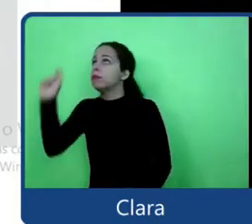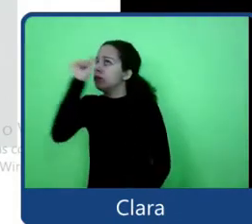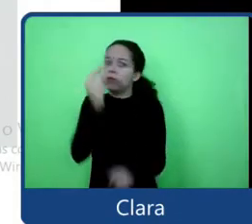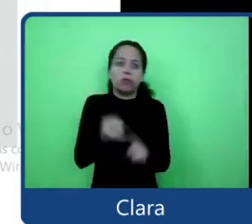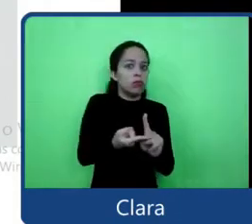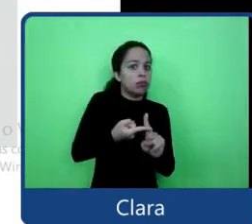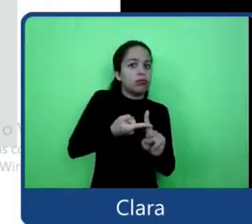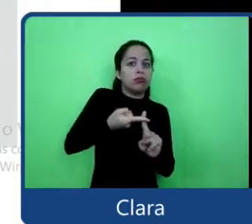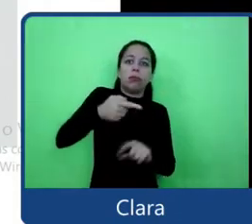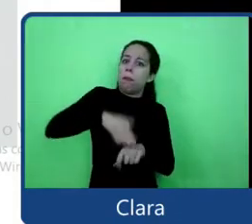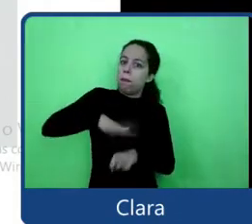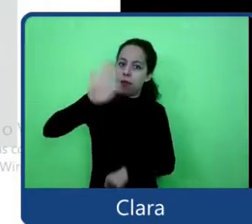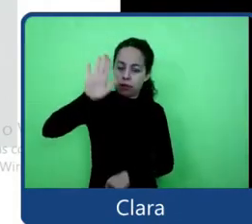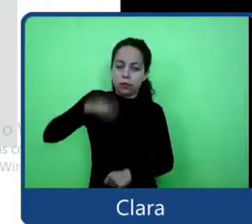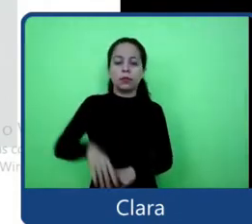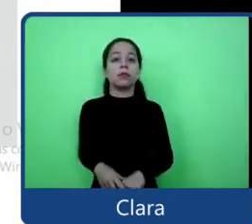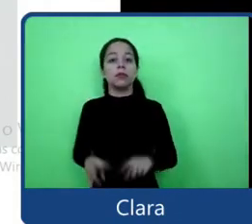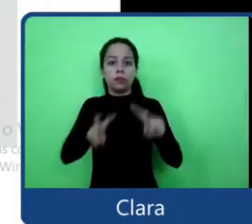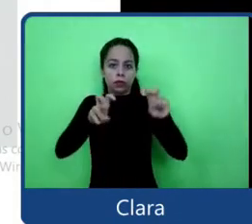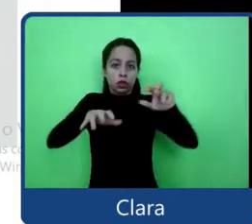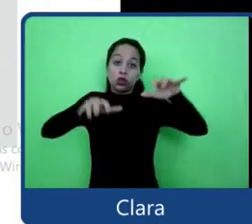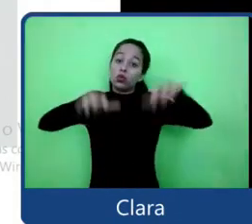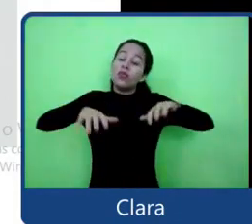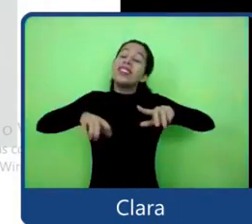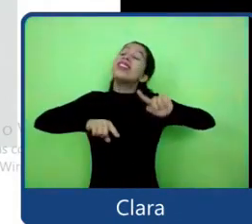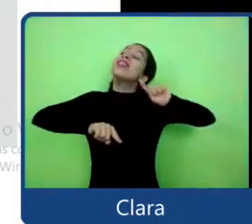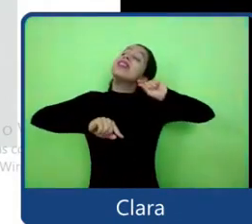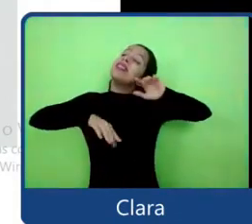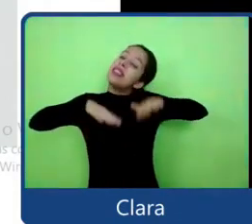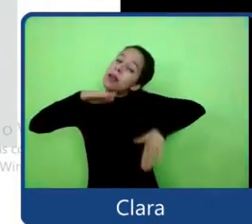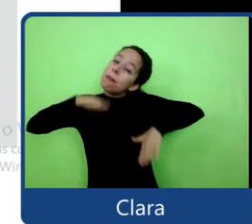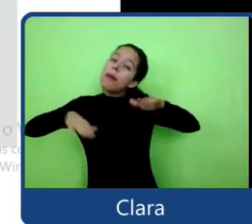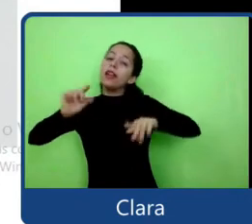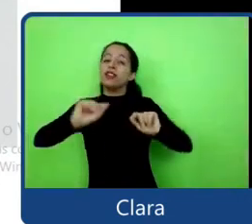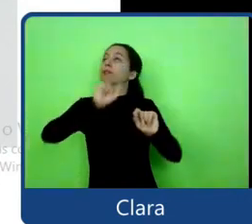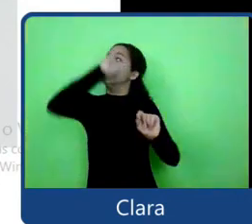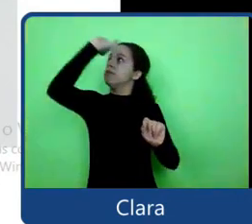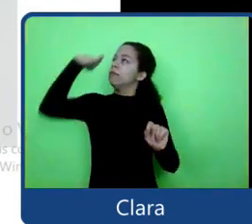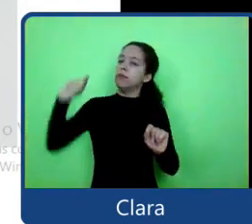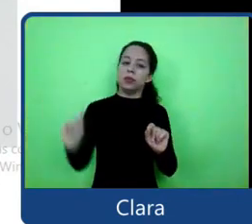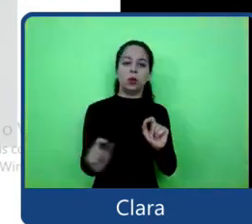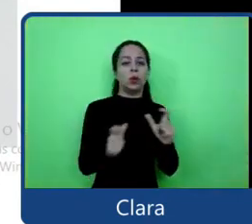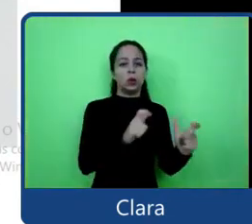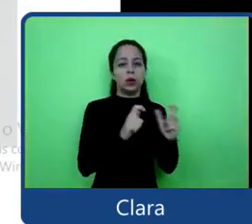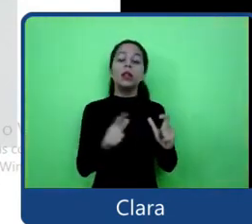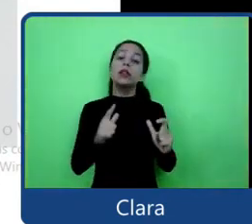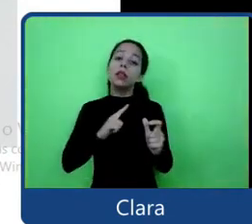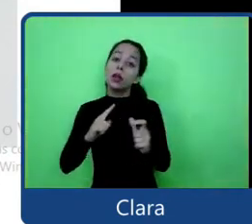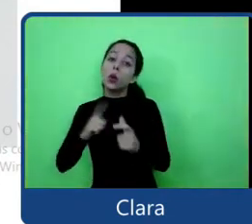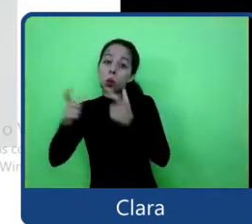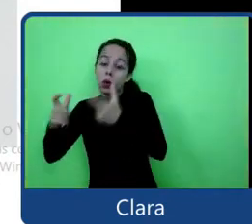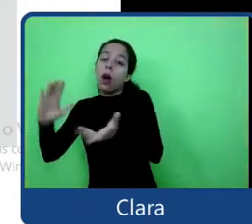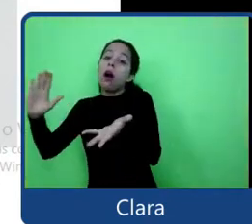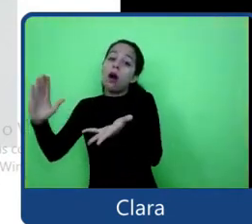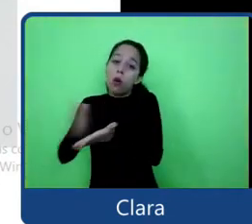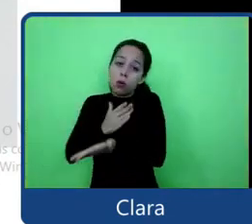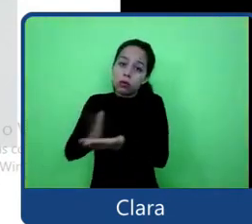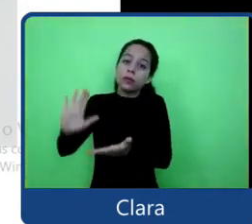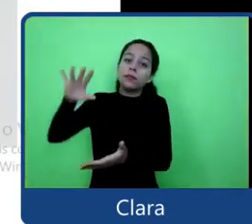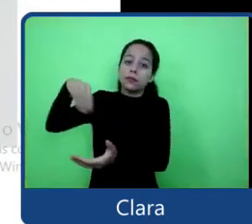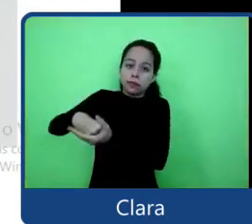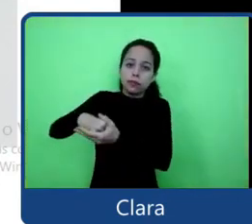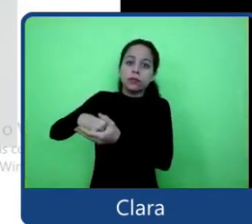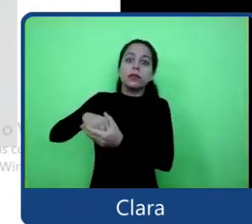precipitação, varia, né, dependendo da região. Algumas regiões ficarão mais, tem uma tendência de redução